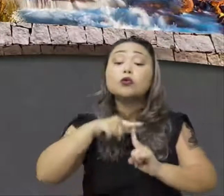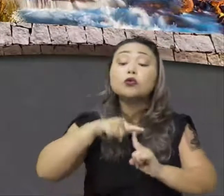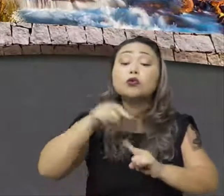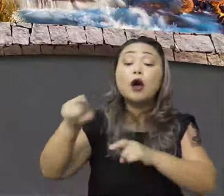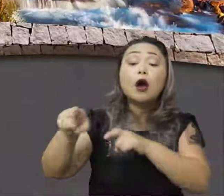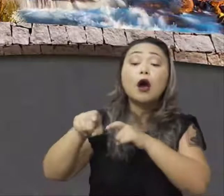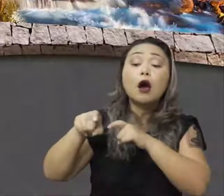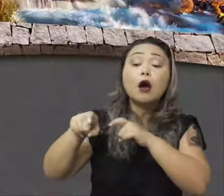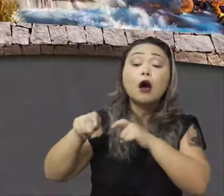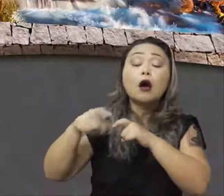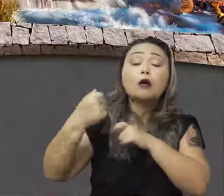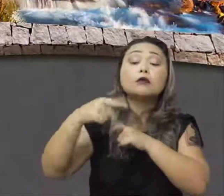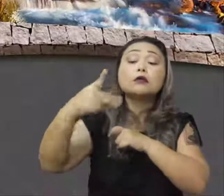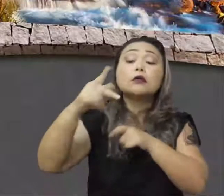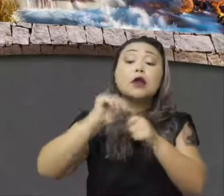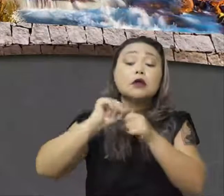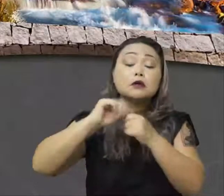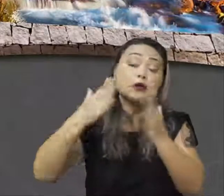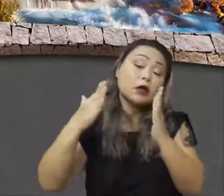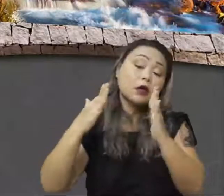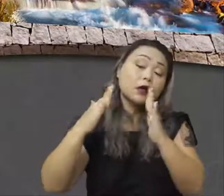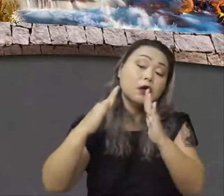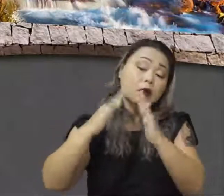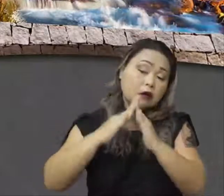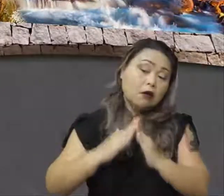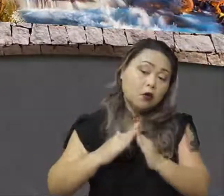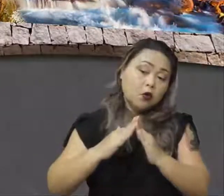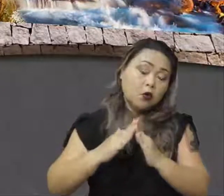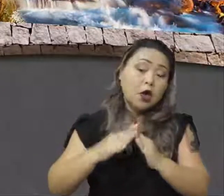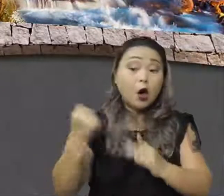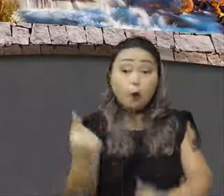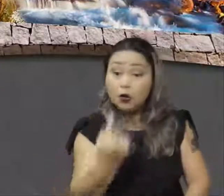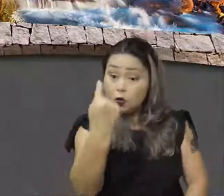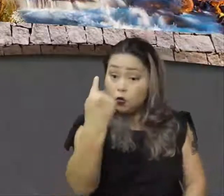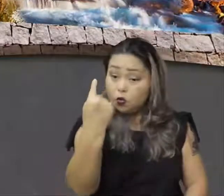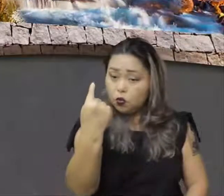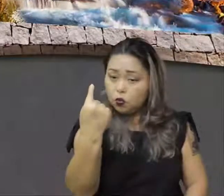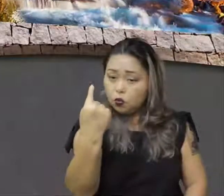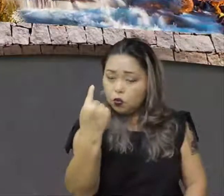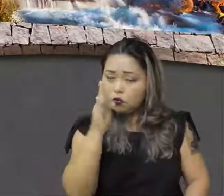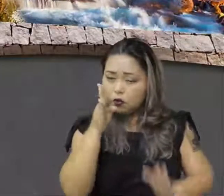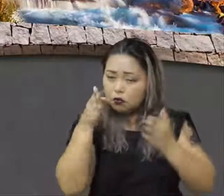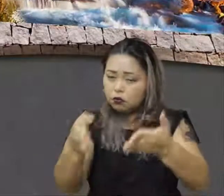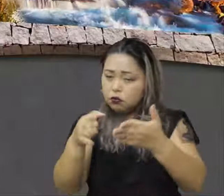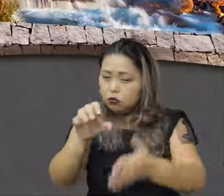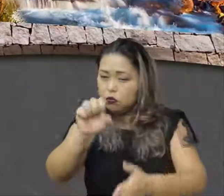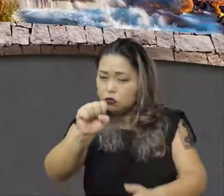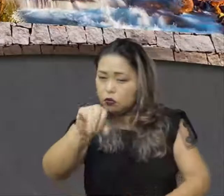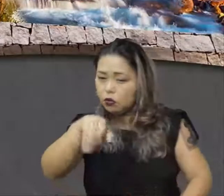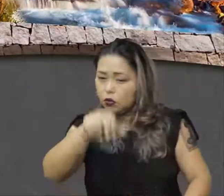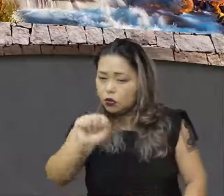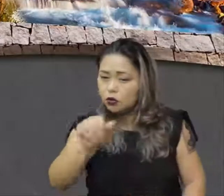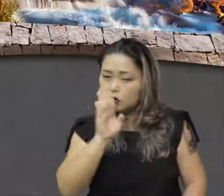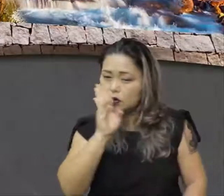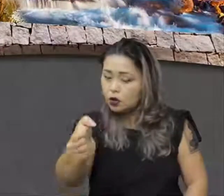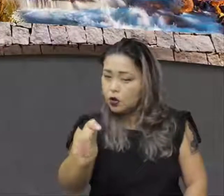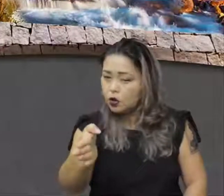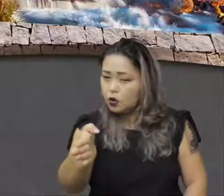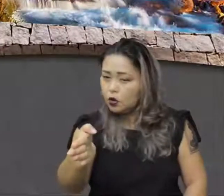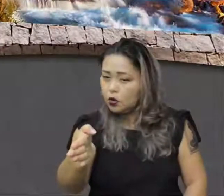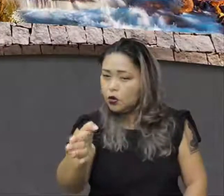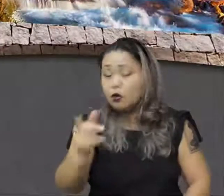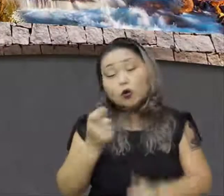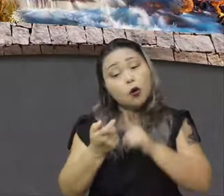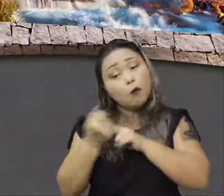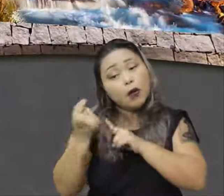você desenvolve aí onde você está? É uma monocultura? Se for a plantação de soja, ou só